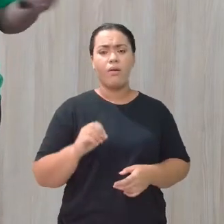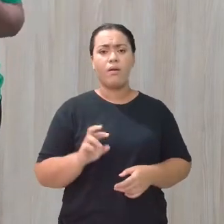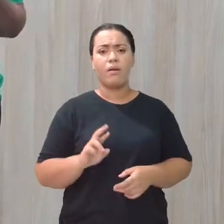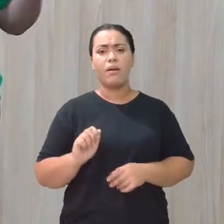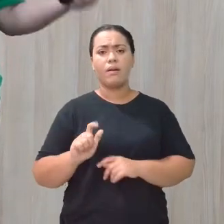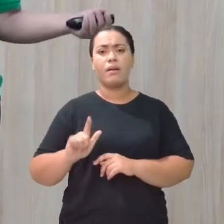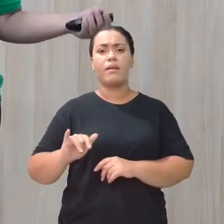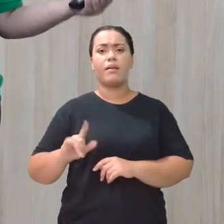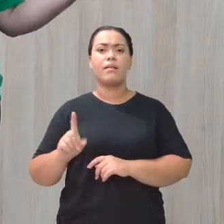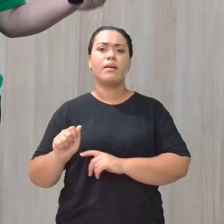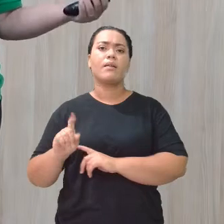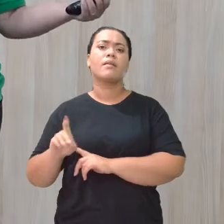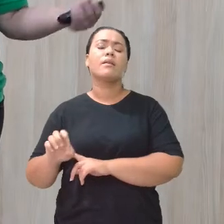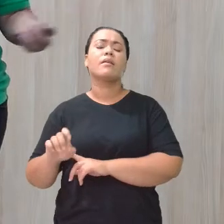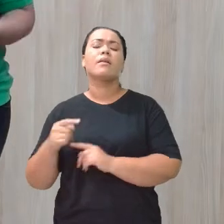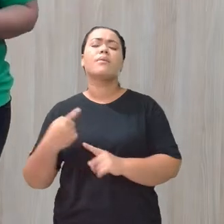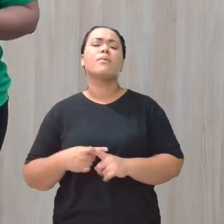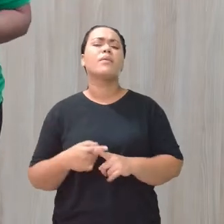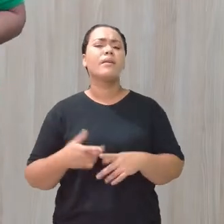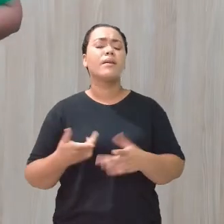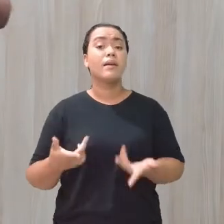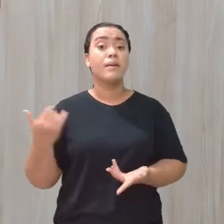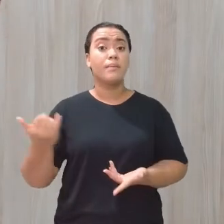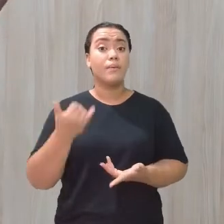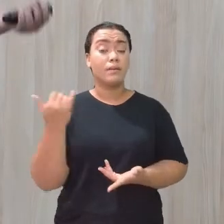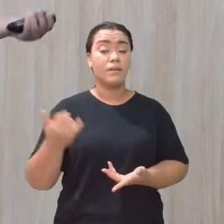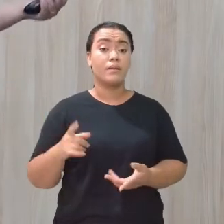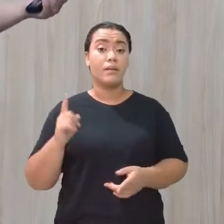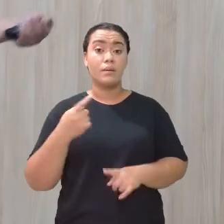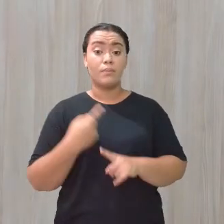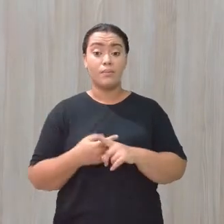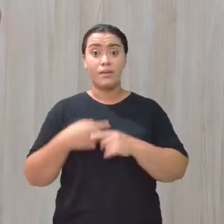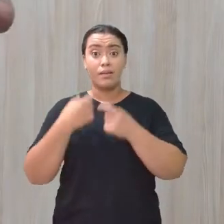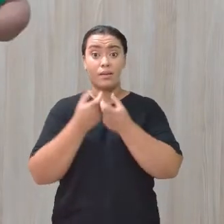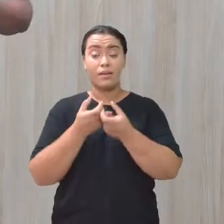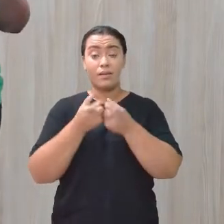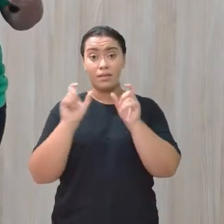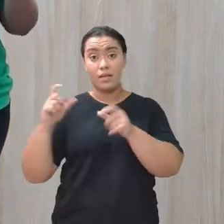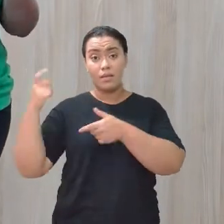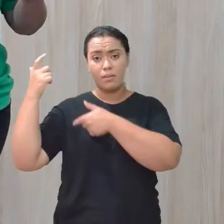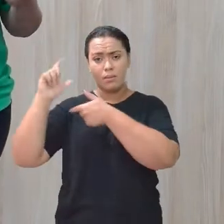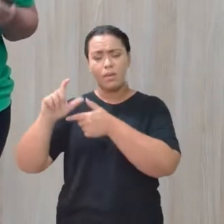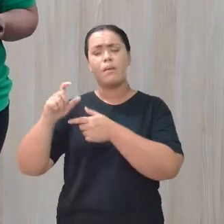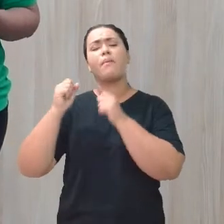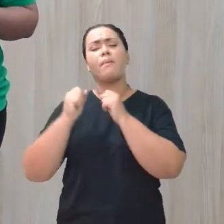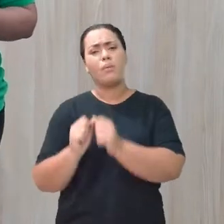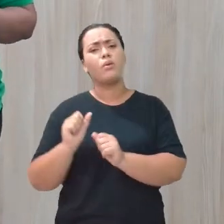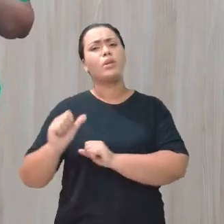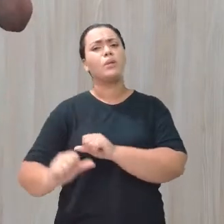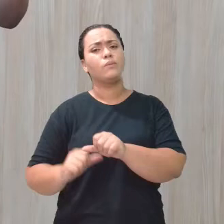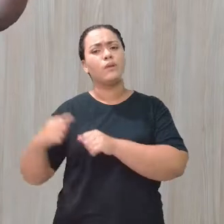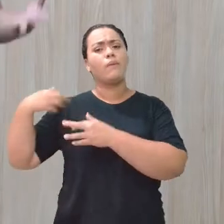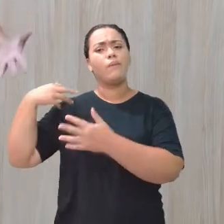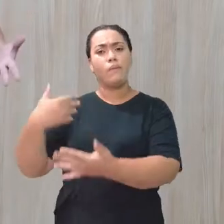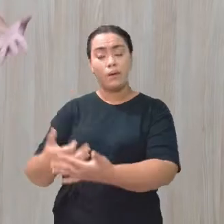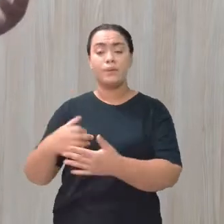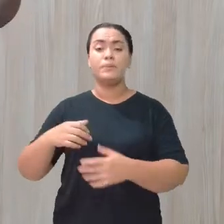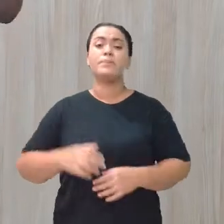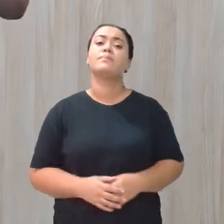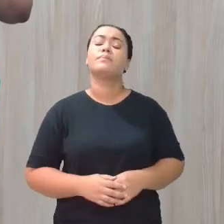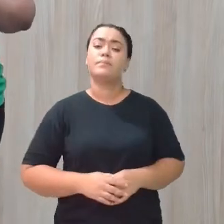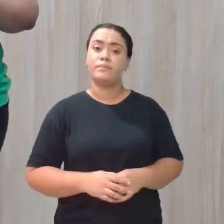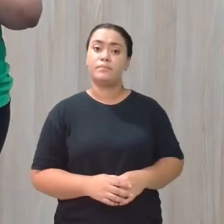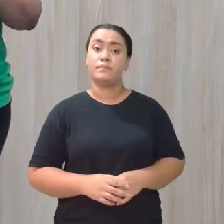Oralidade. Por que é importante a gente saber disso? Por quê? Porque um ditado popular ele pode mudar ao longo do tempo. Falei a